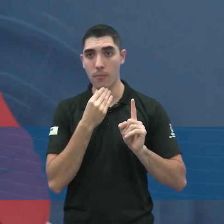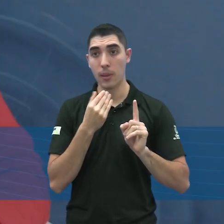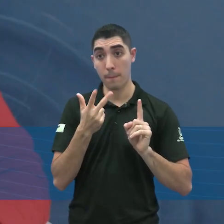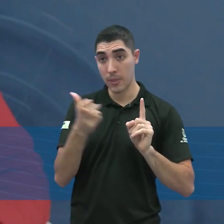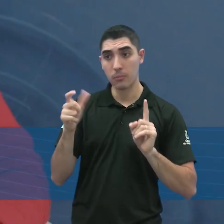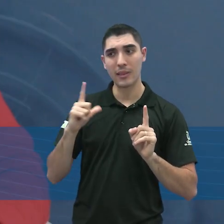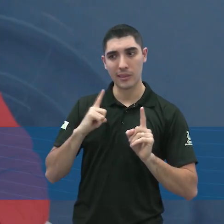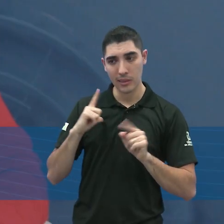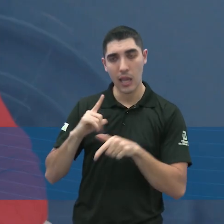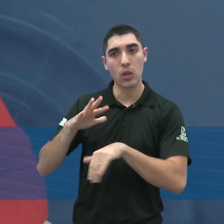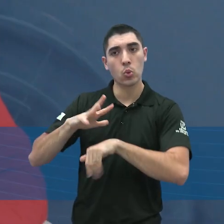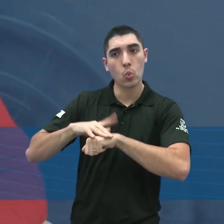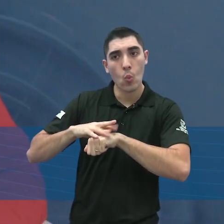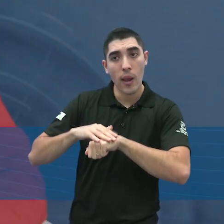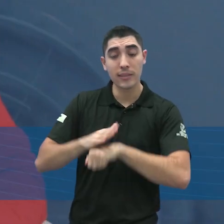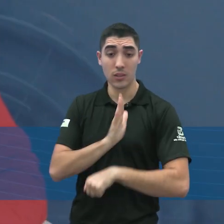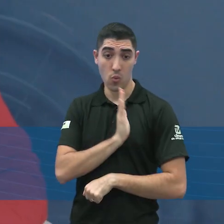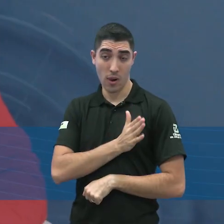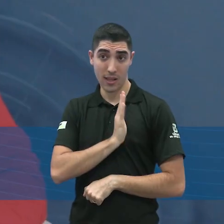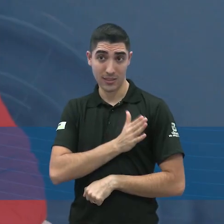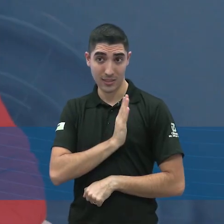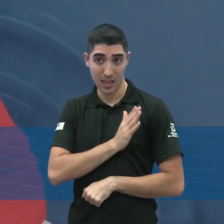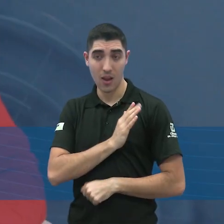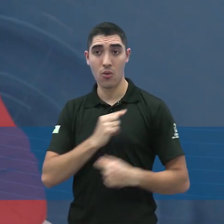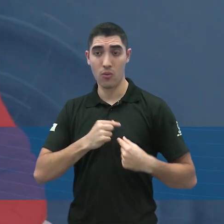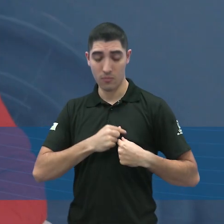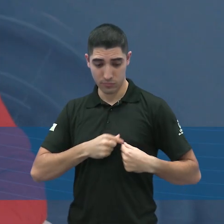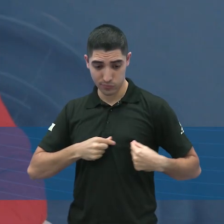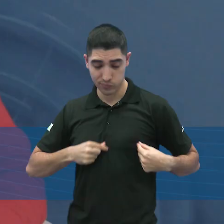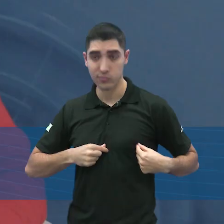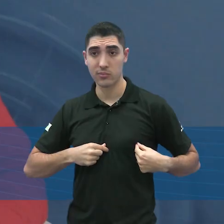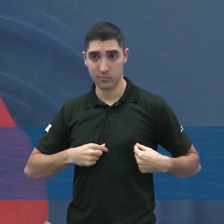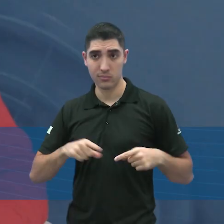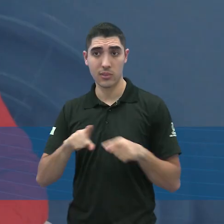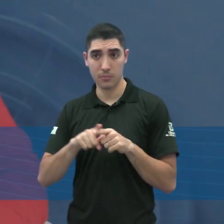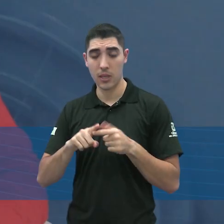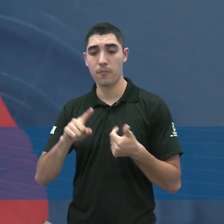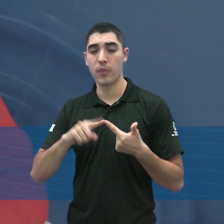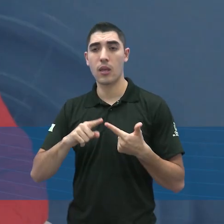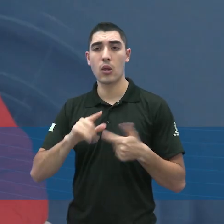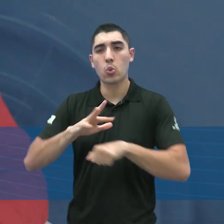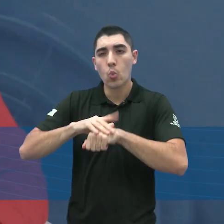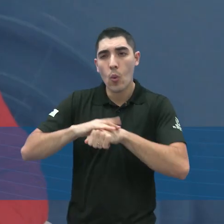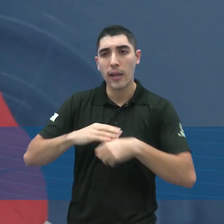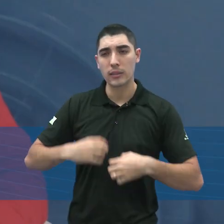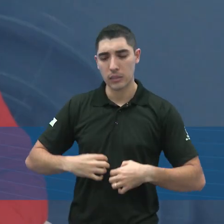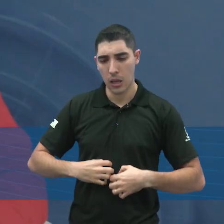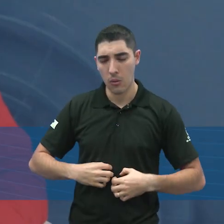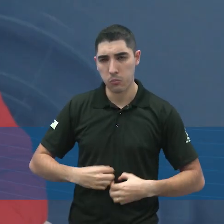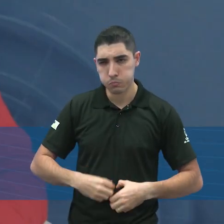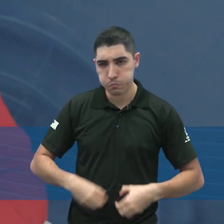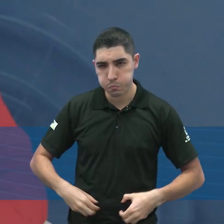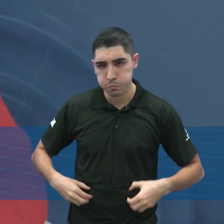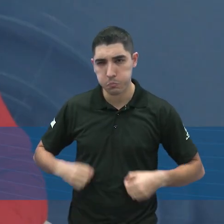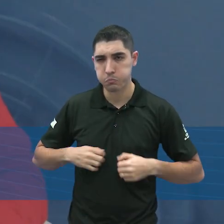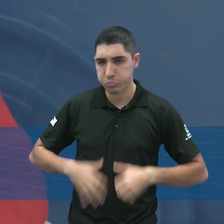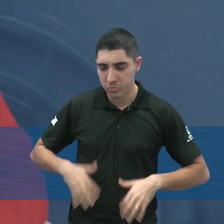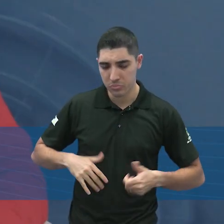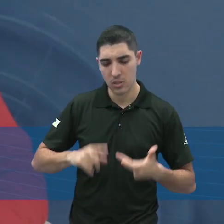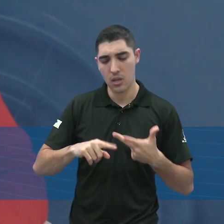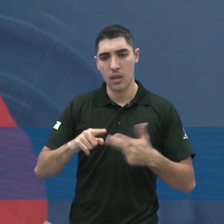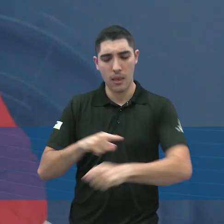eles têm muitas doenças cardiovasculares, eles têm muitas doenças